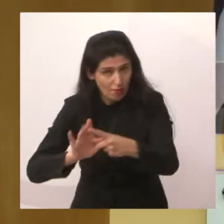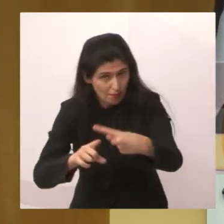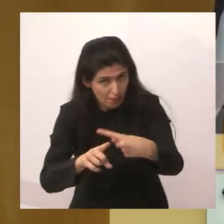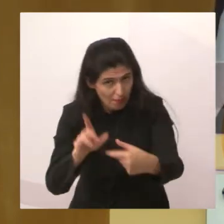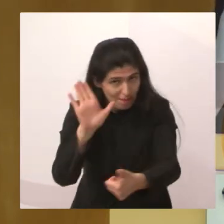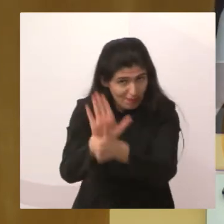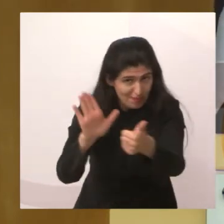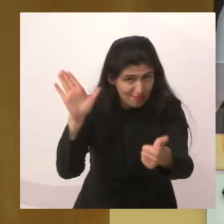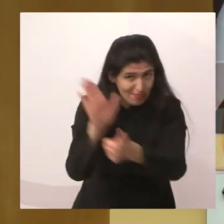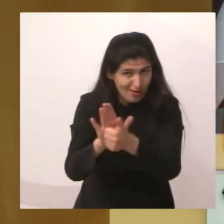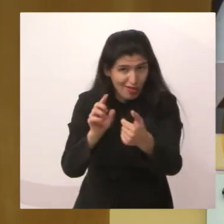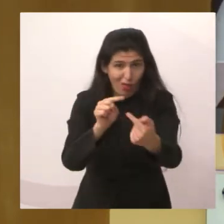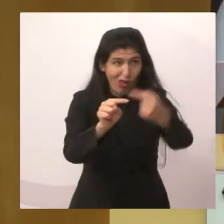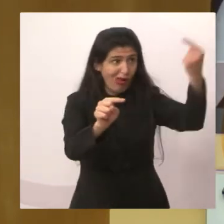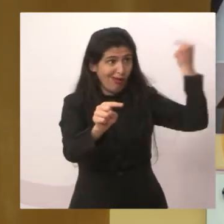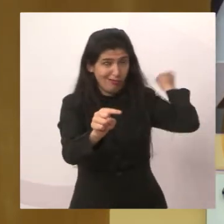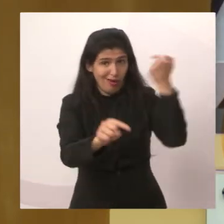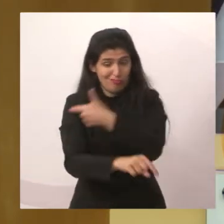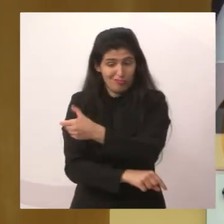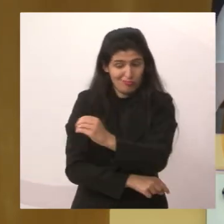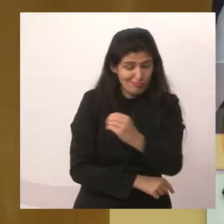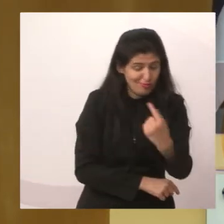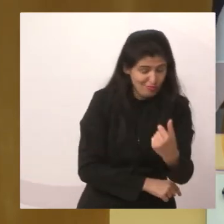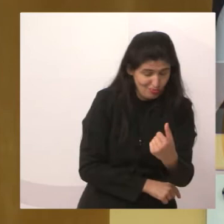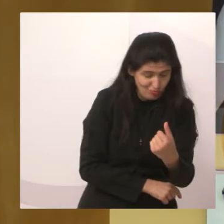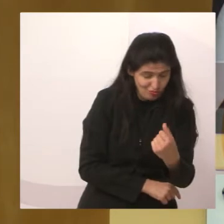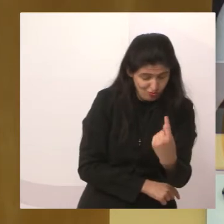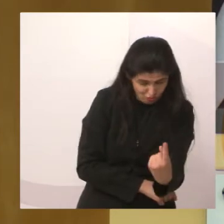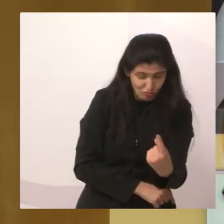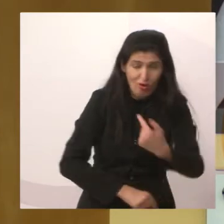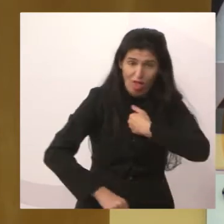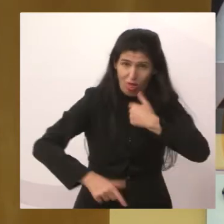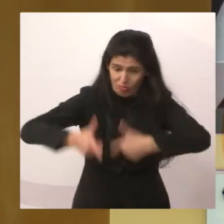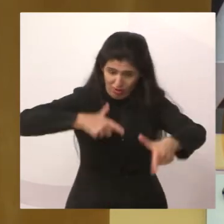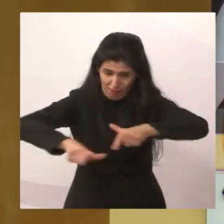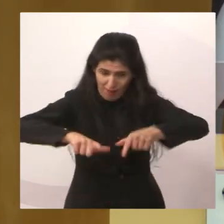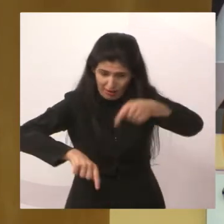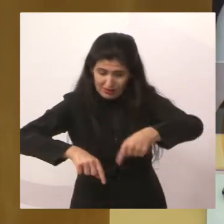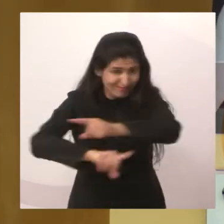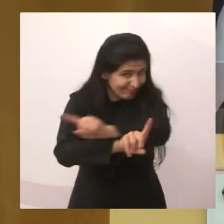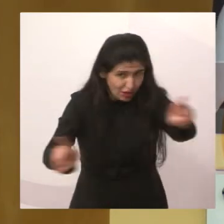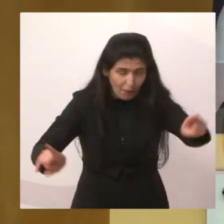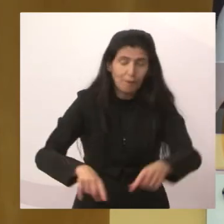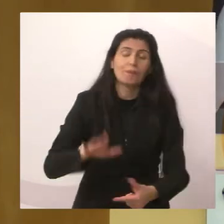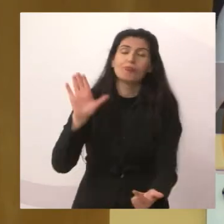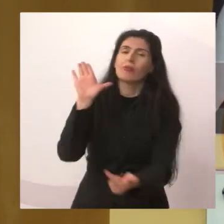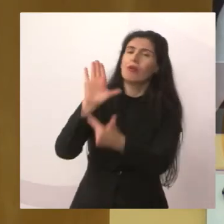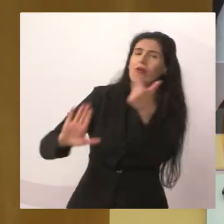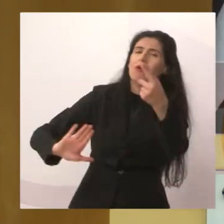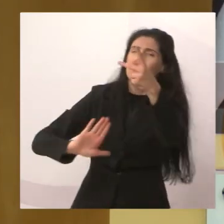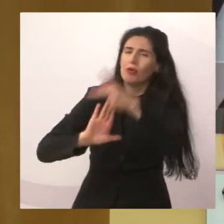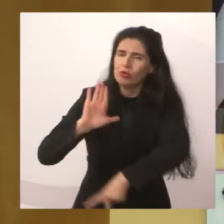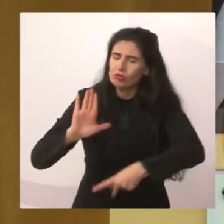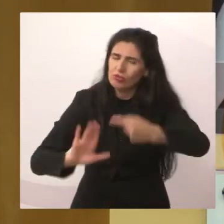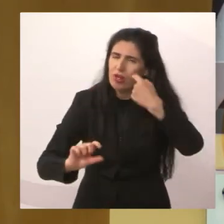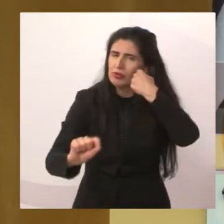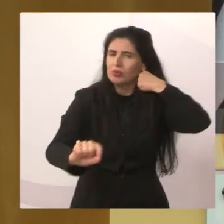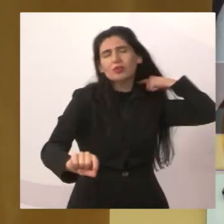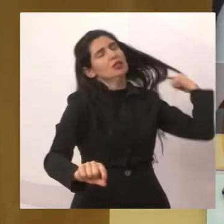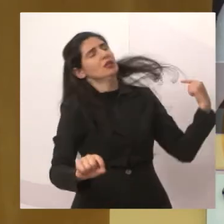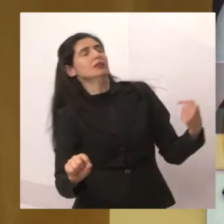que eu não estava aqui na casa, 2001, tá? Segundo, que é um projeto